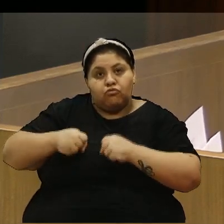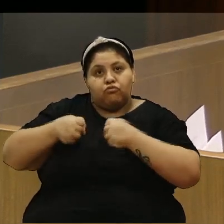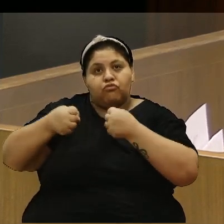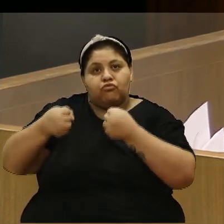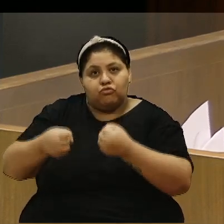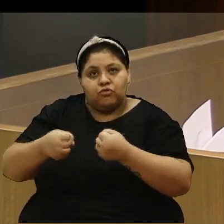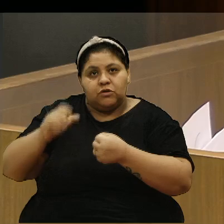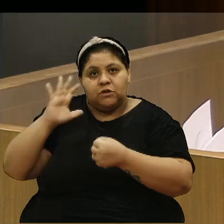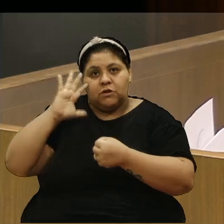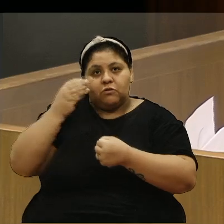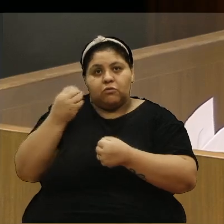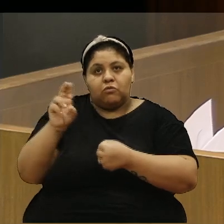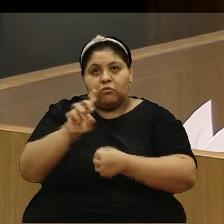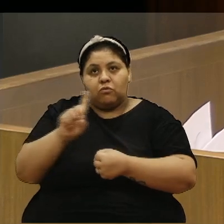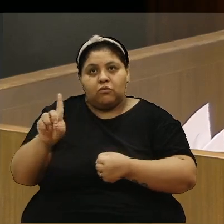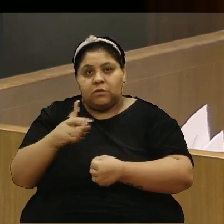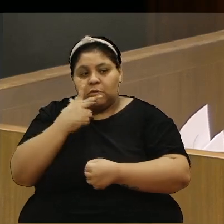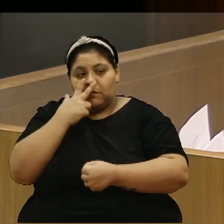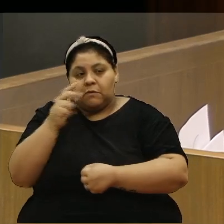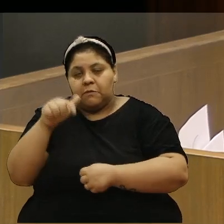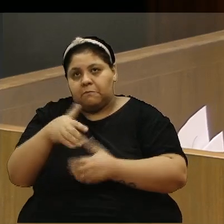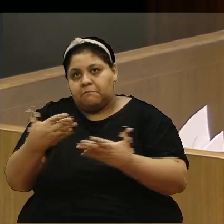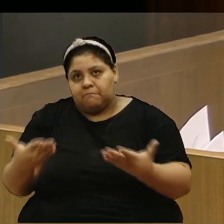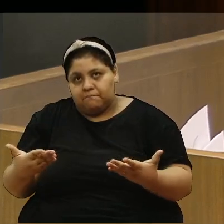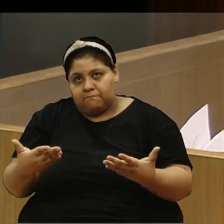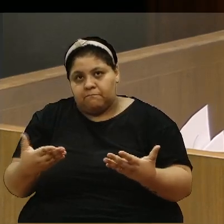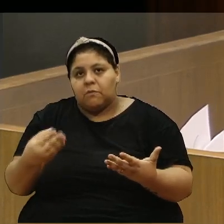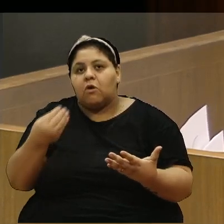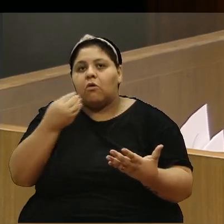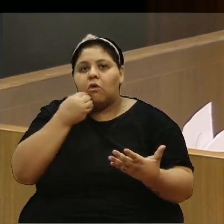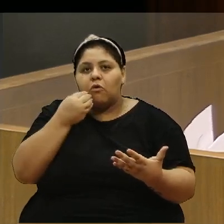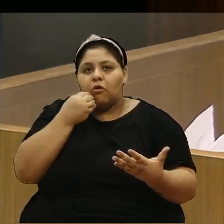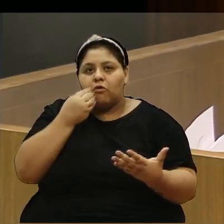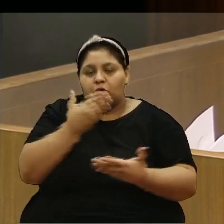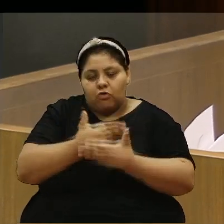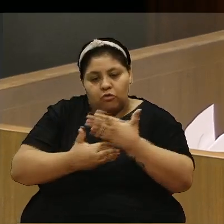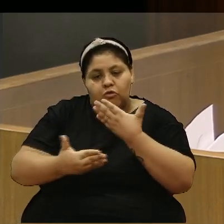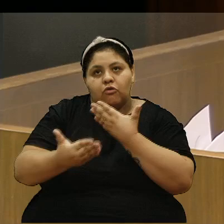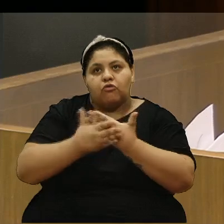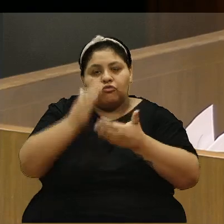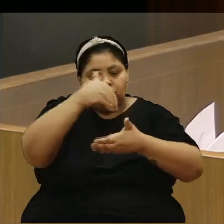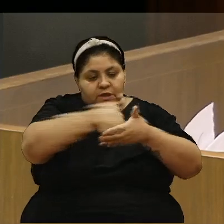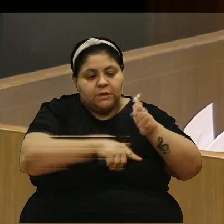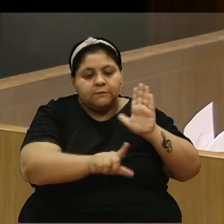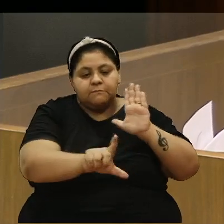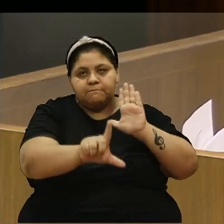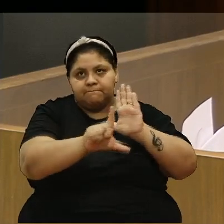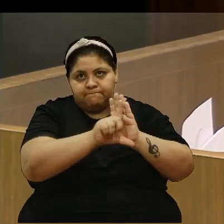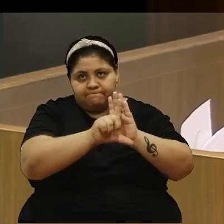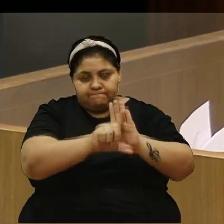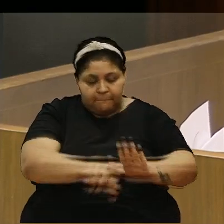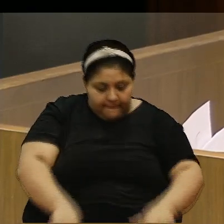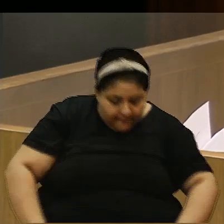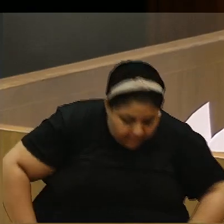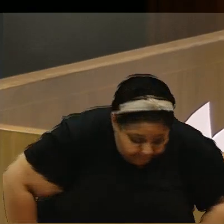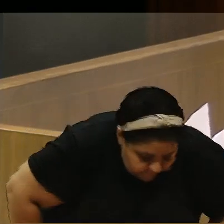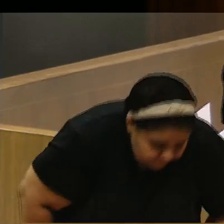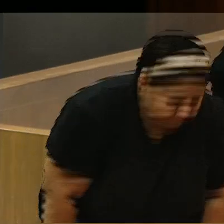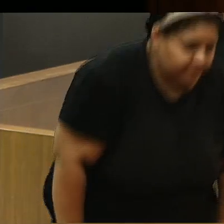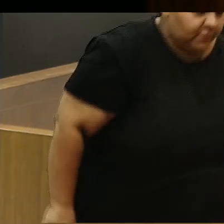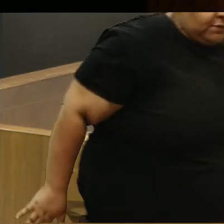houve algum caso desses. E, claro que tudo isso dentro da lei, quando a gente fala da própria questão